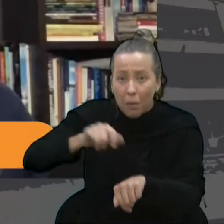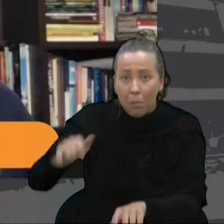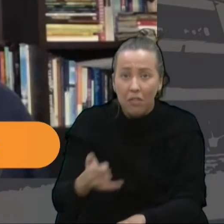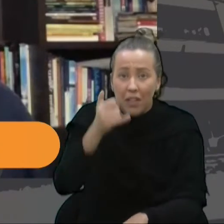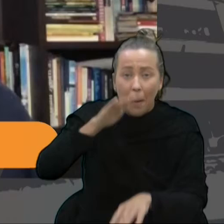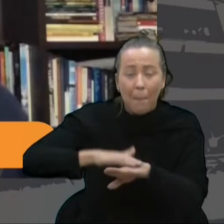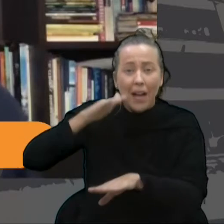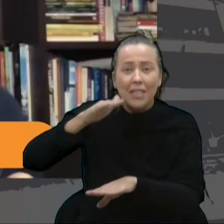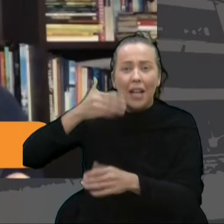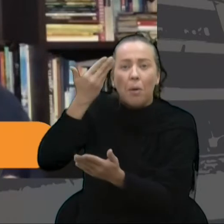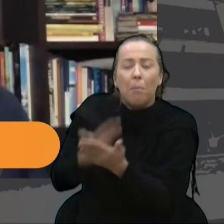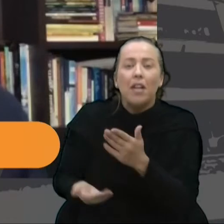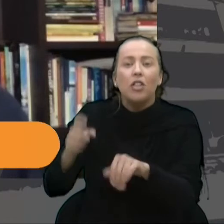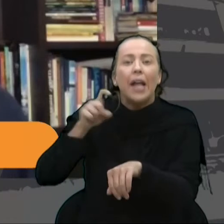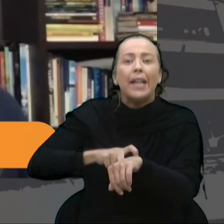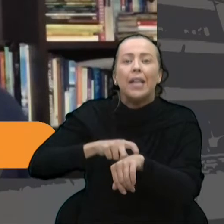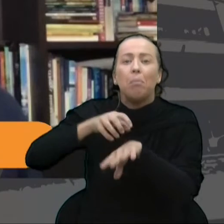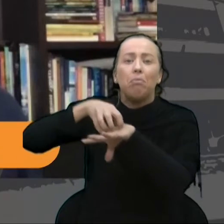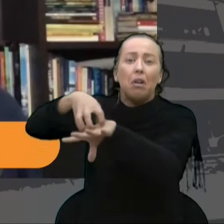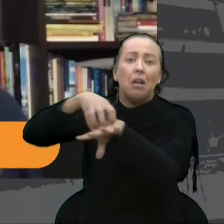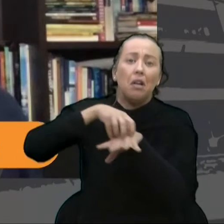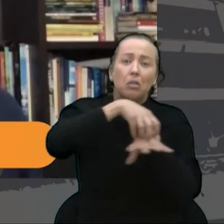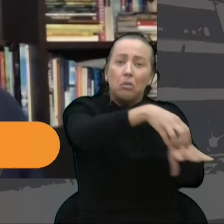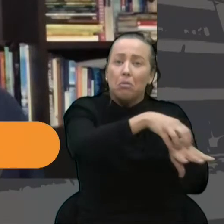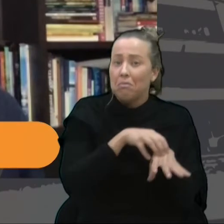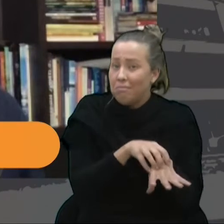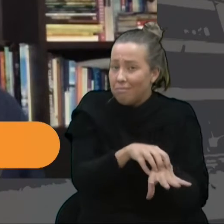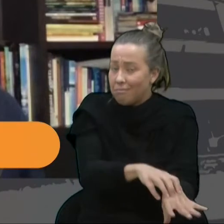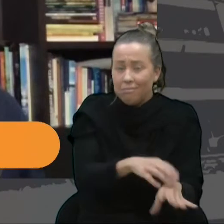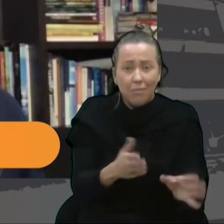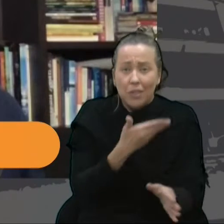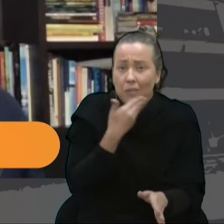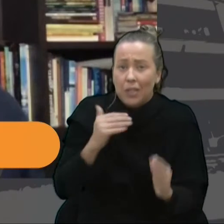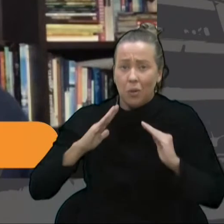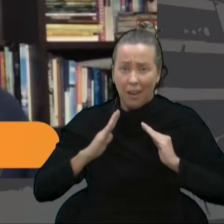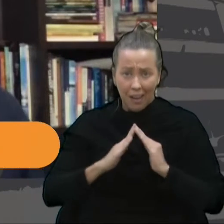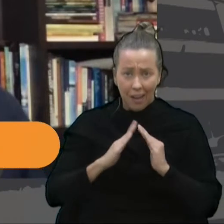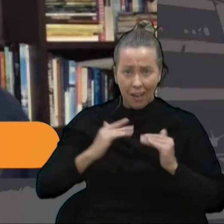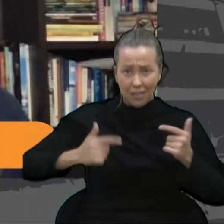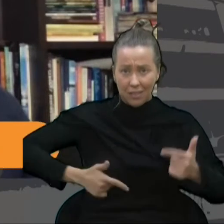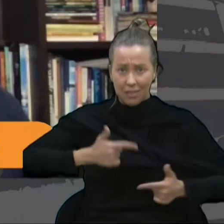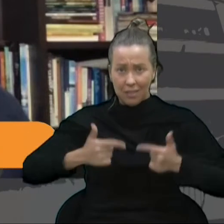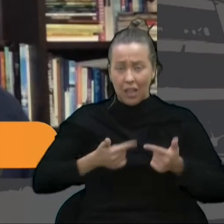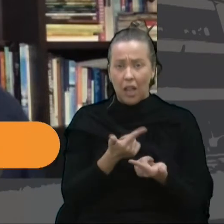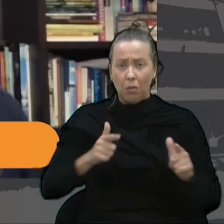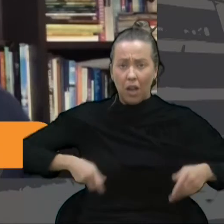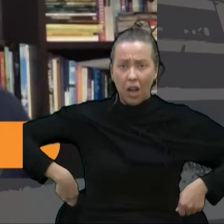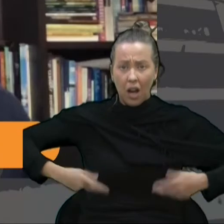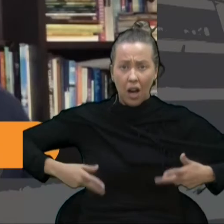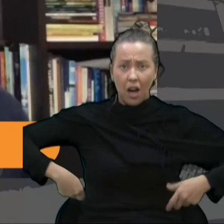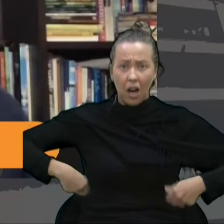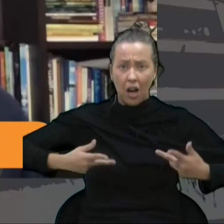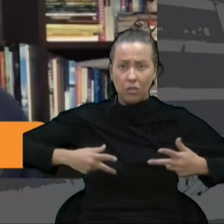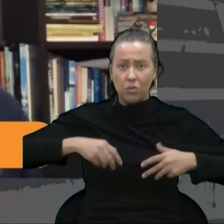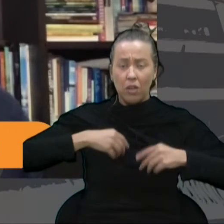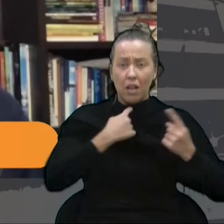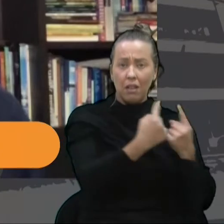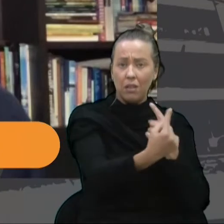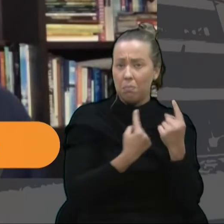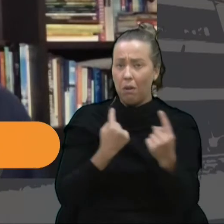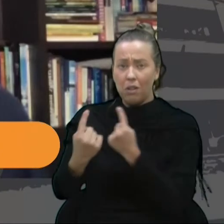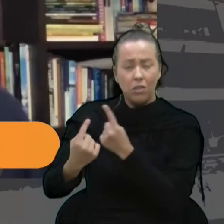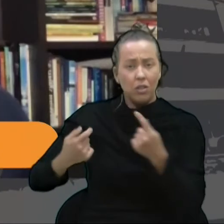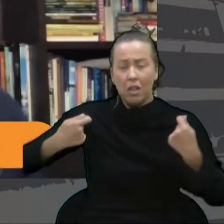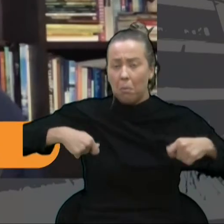mais, porque não se perde tempo no trânsito, né? Não se tem tanto custo nesses deslocamentos,